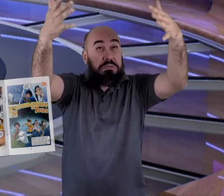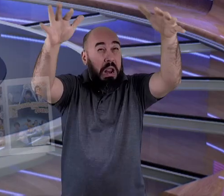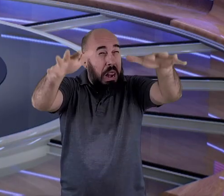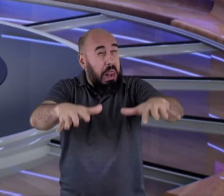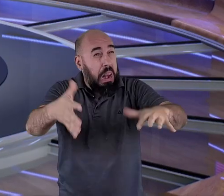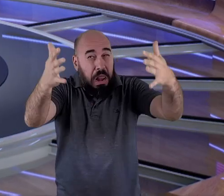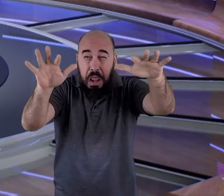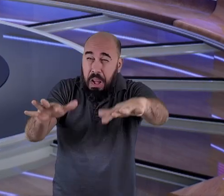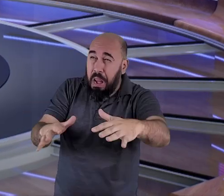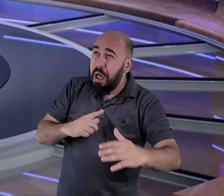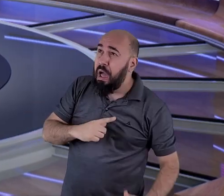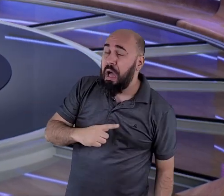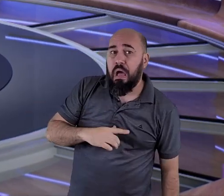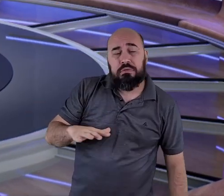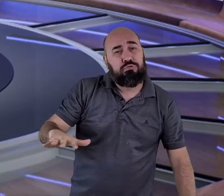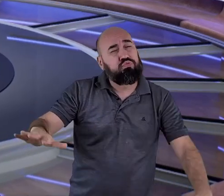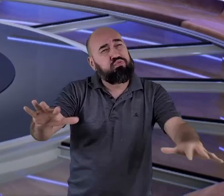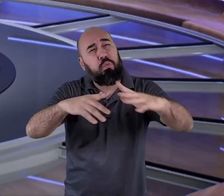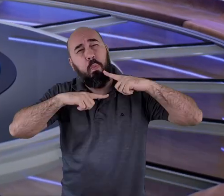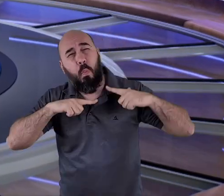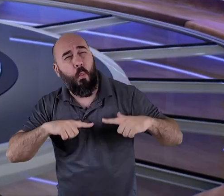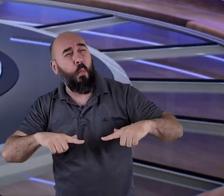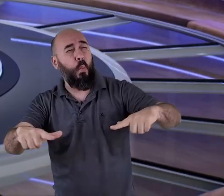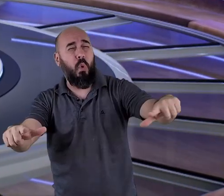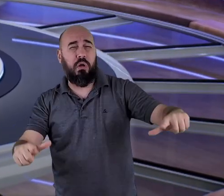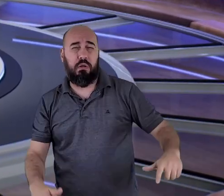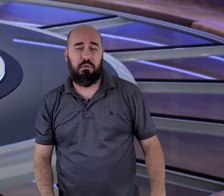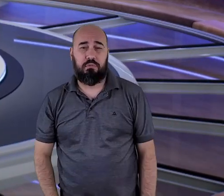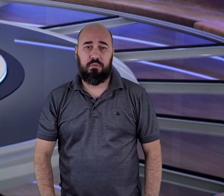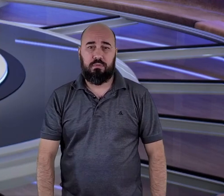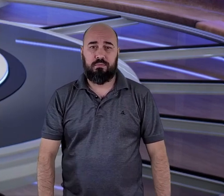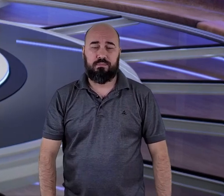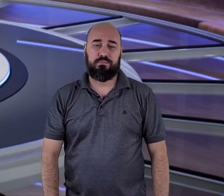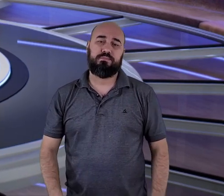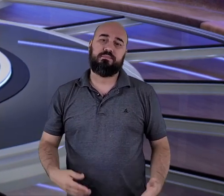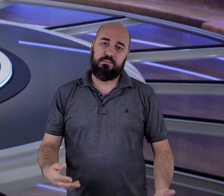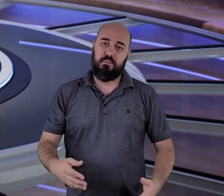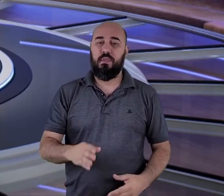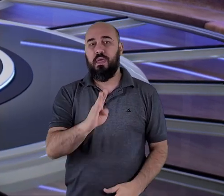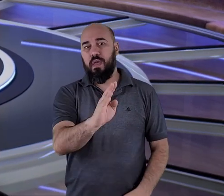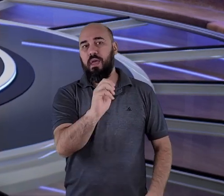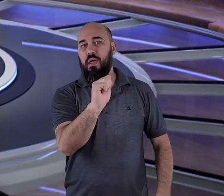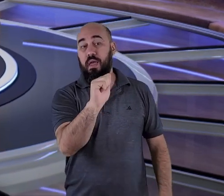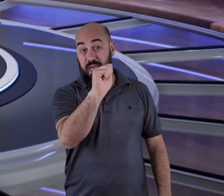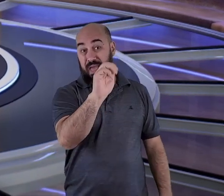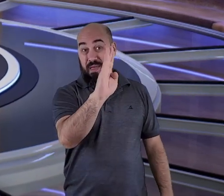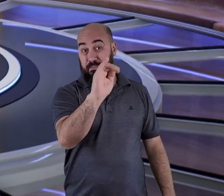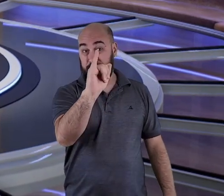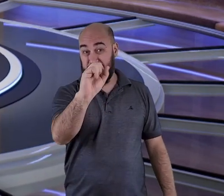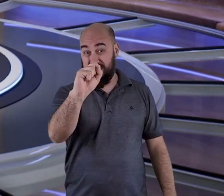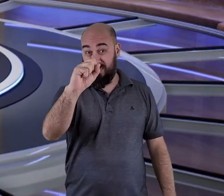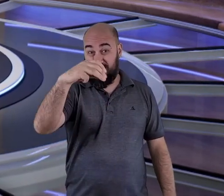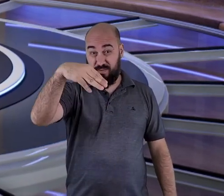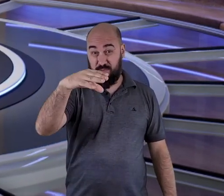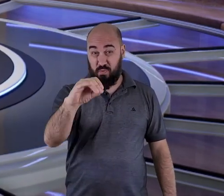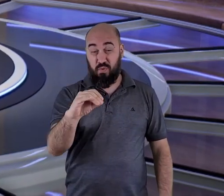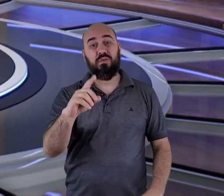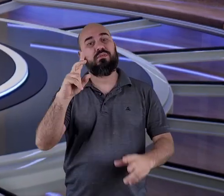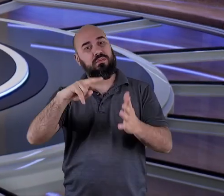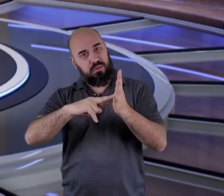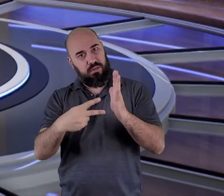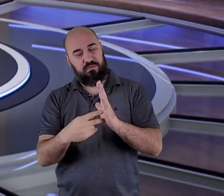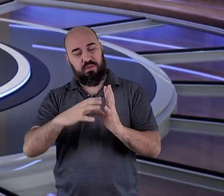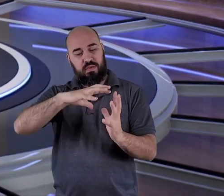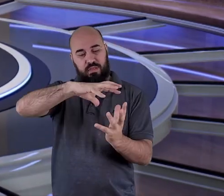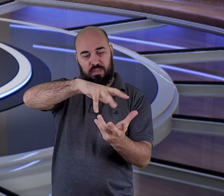Em Apocalipse, a palavra abussos, ou poço sem fundo, representa a terra destruída no retorno